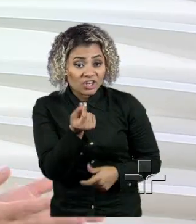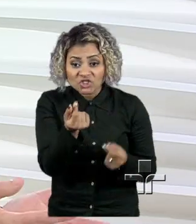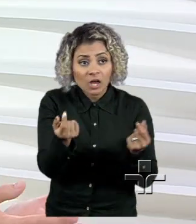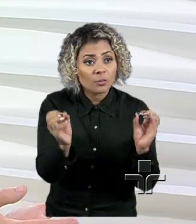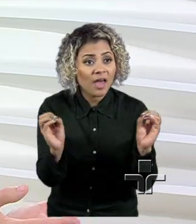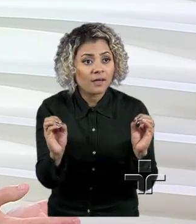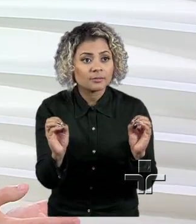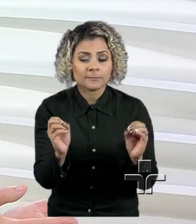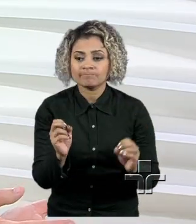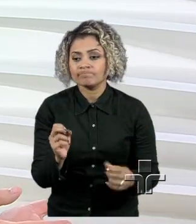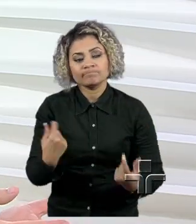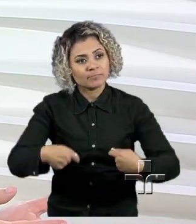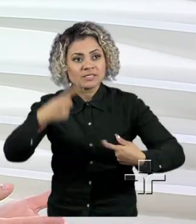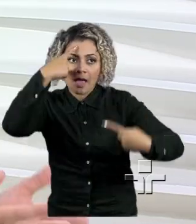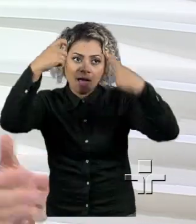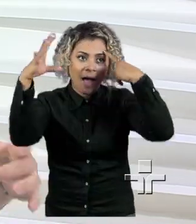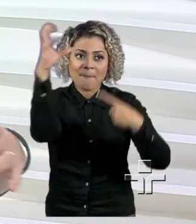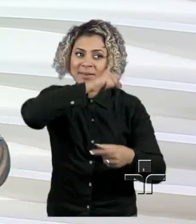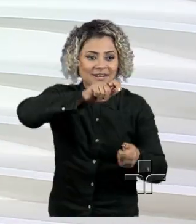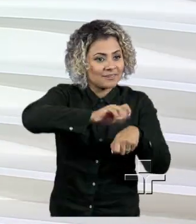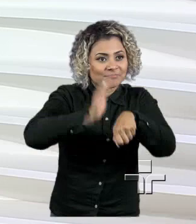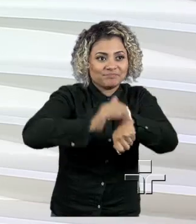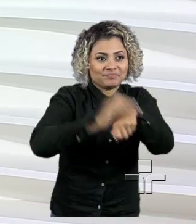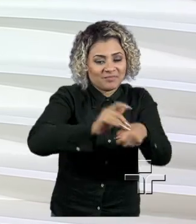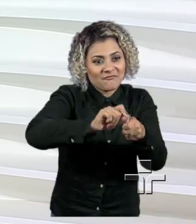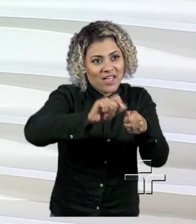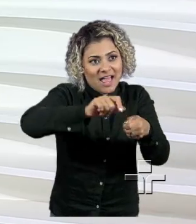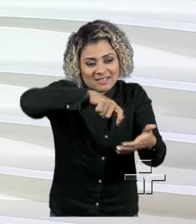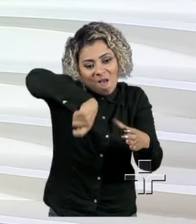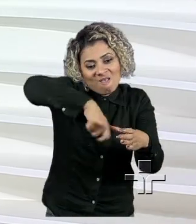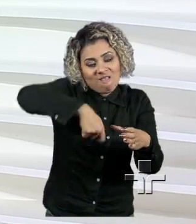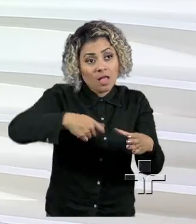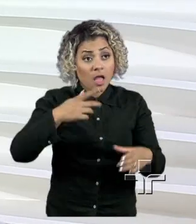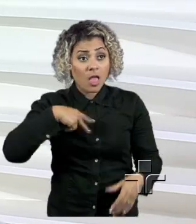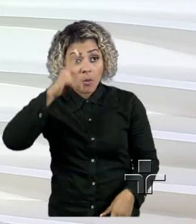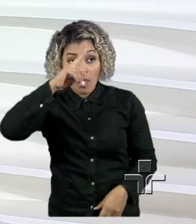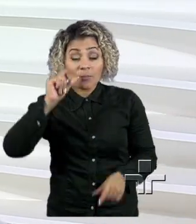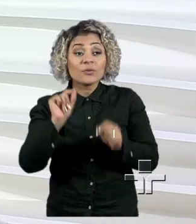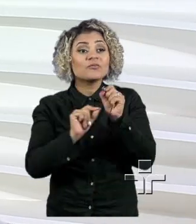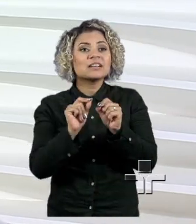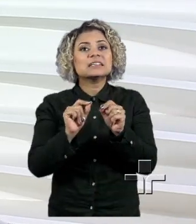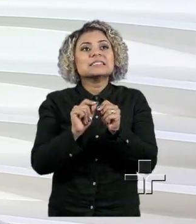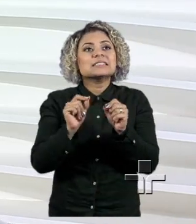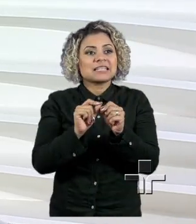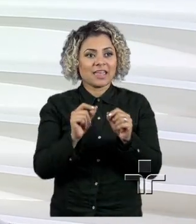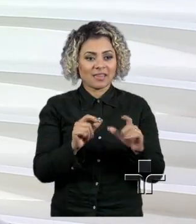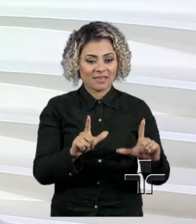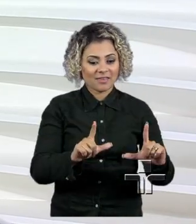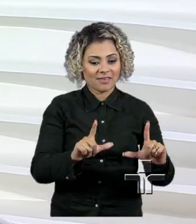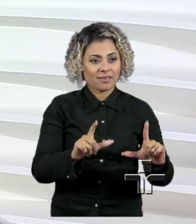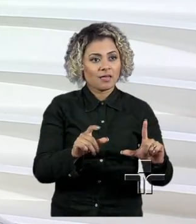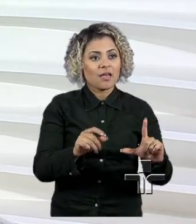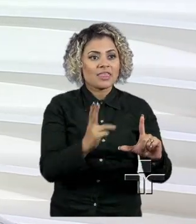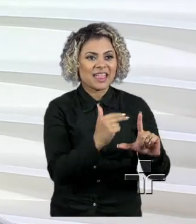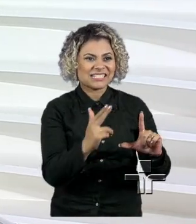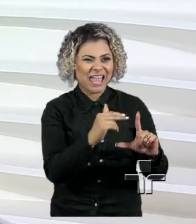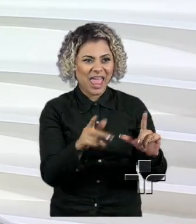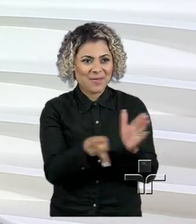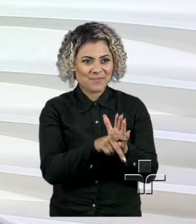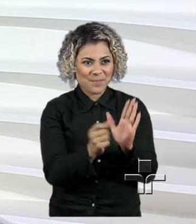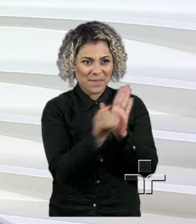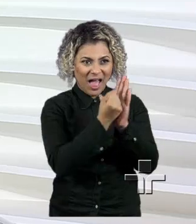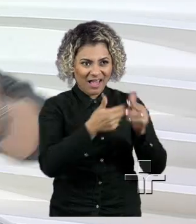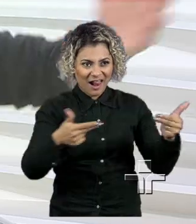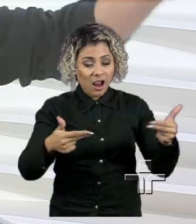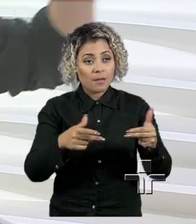que aprender a fazer. Né? Eu lembro que a primeira vez para contratar o design, fazer a embalagem, estava $5 mil. Não tinha